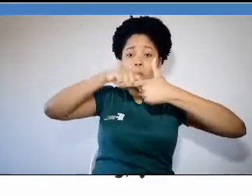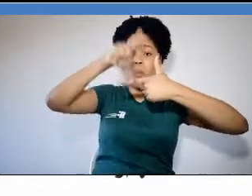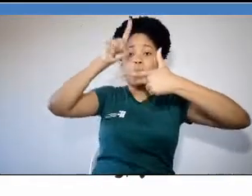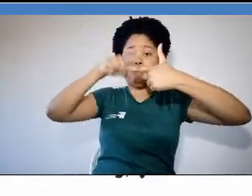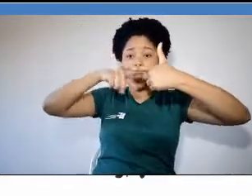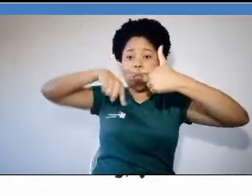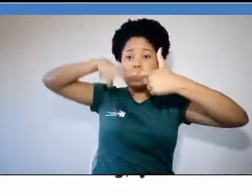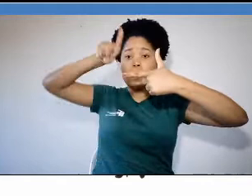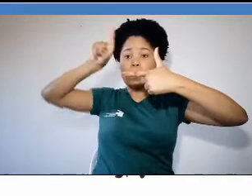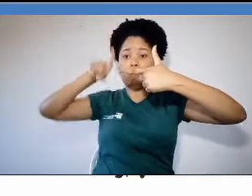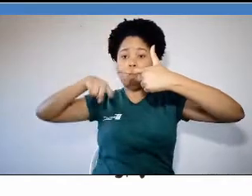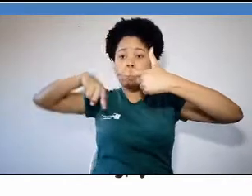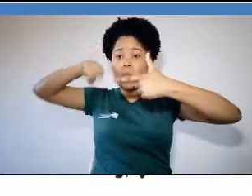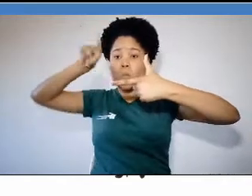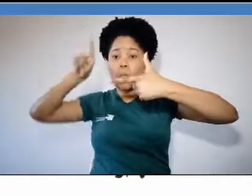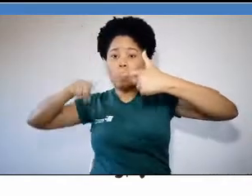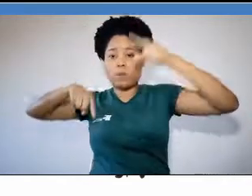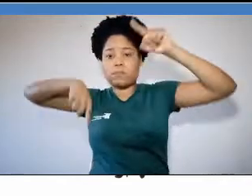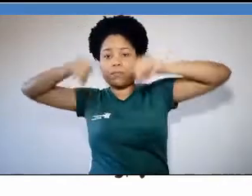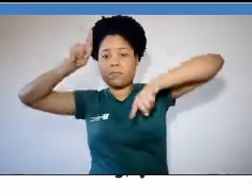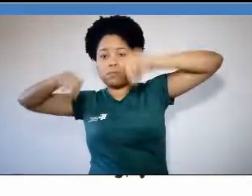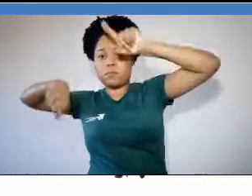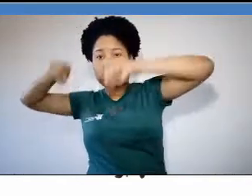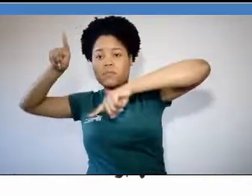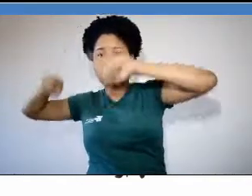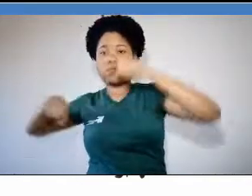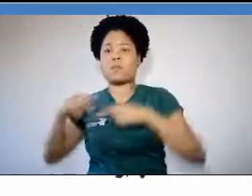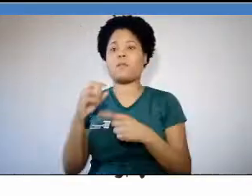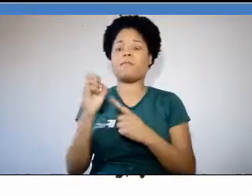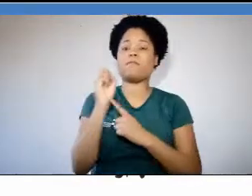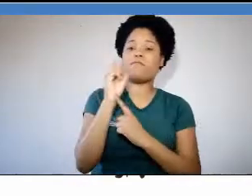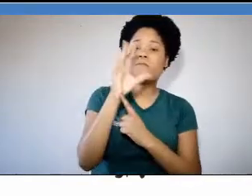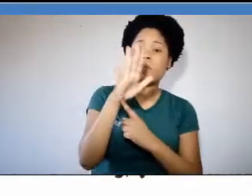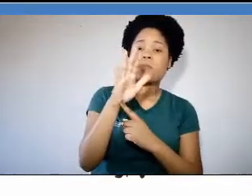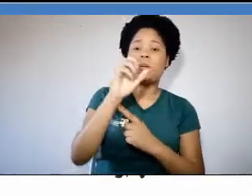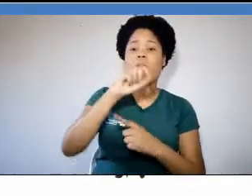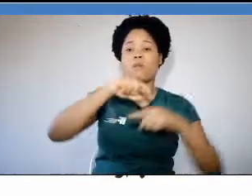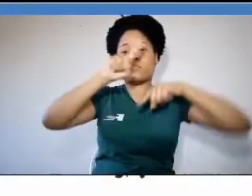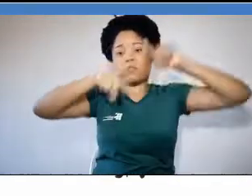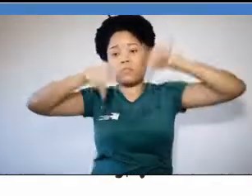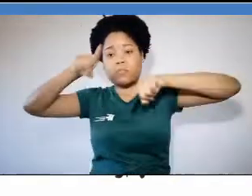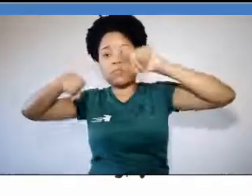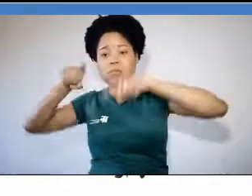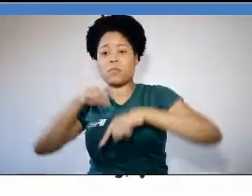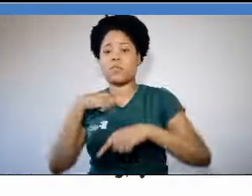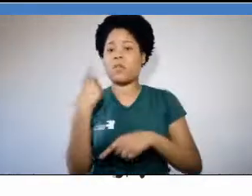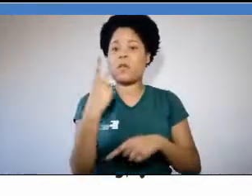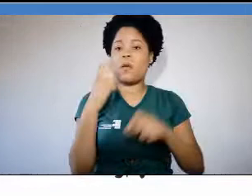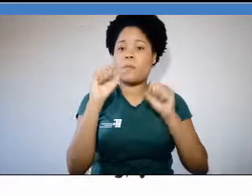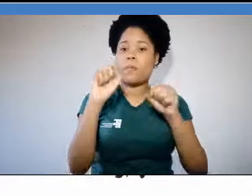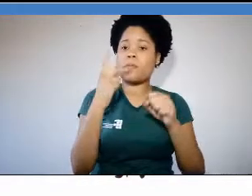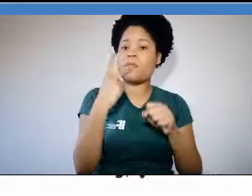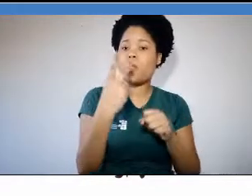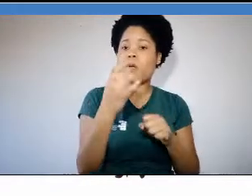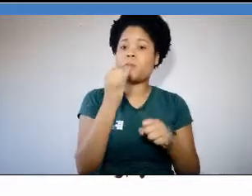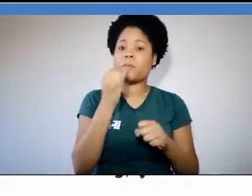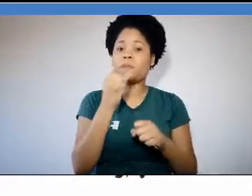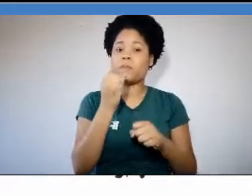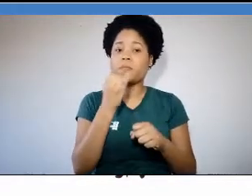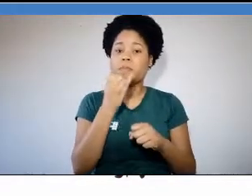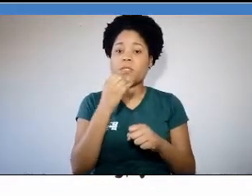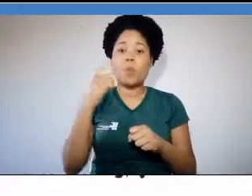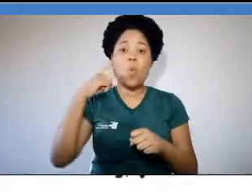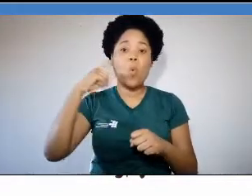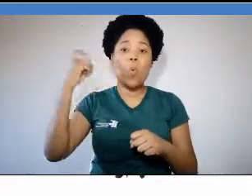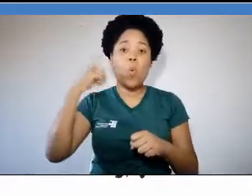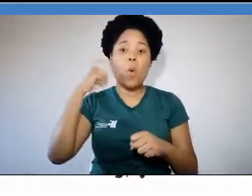sobe e desce totalmente irregular. O sinal analógico, como exemplo, eu posso citar o